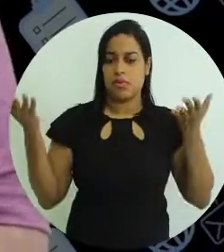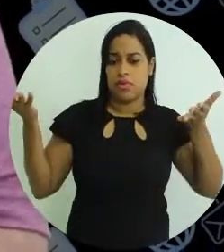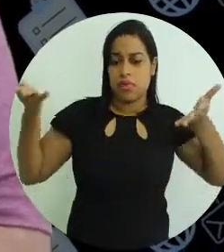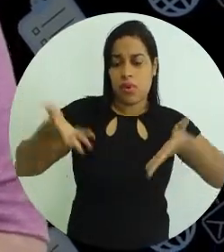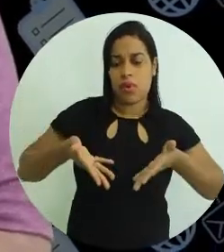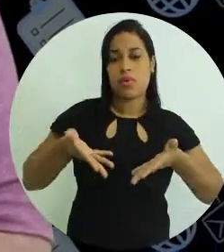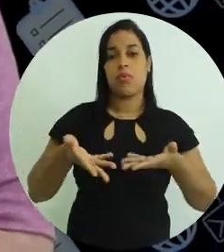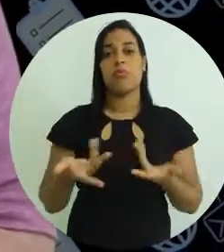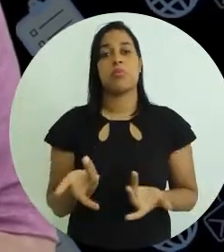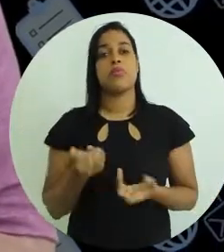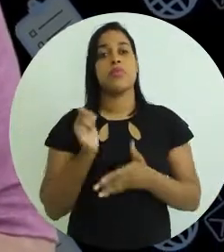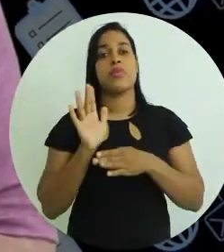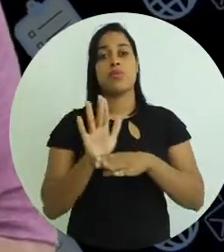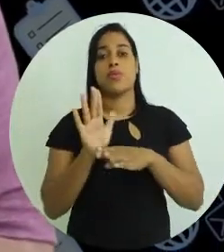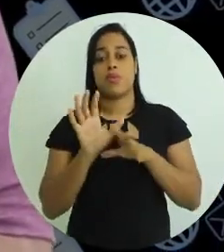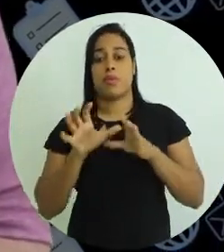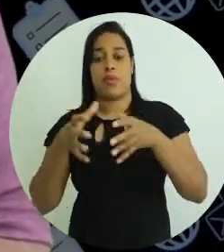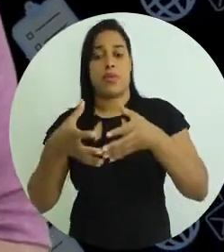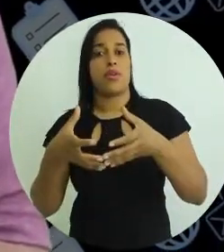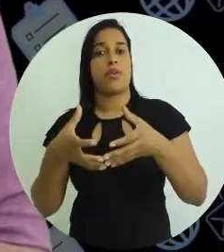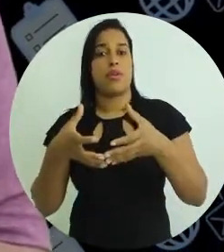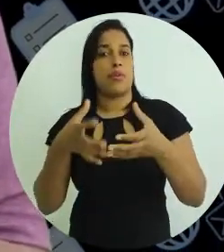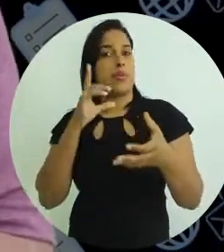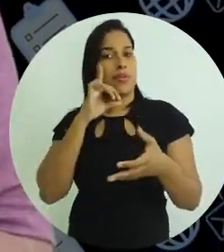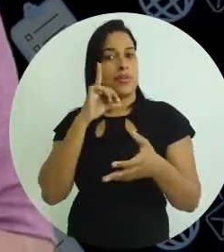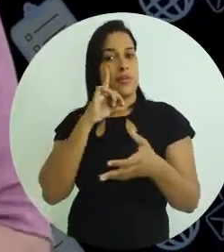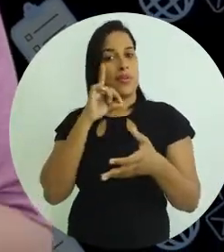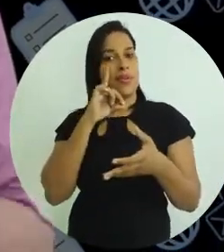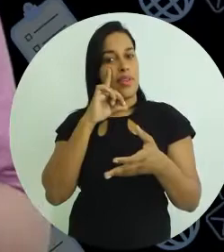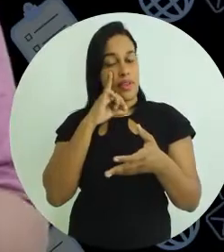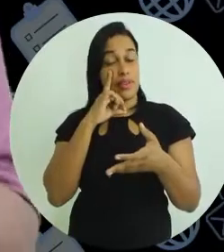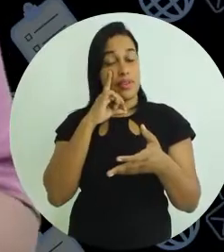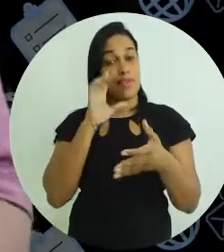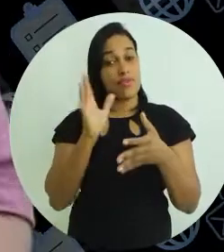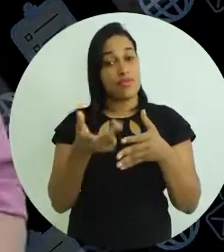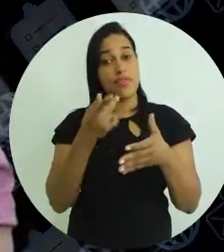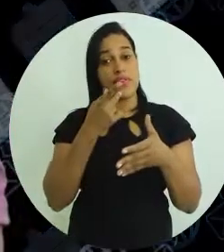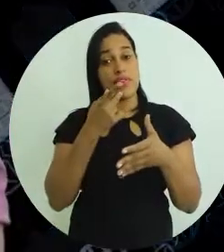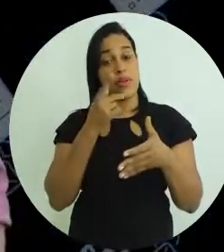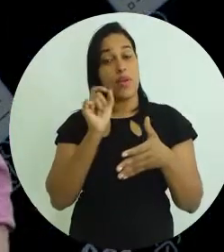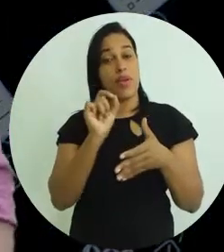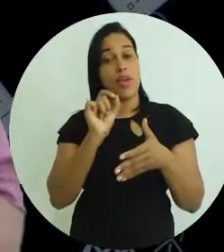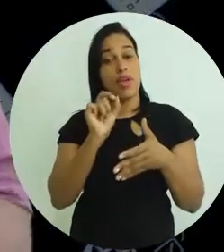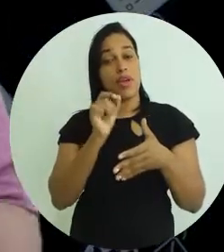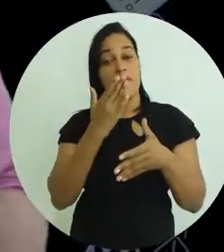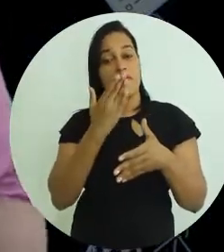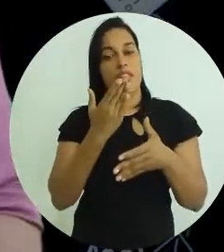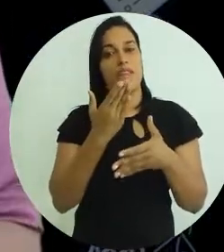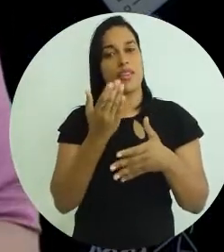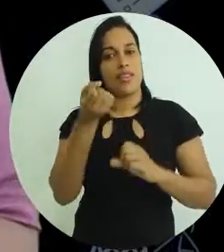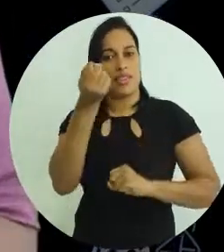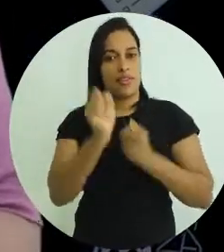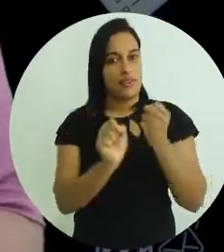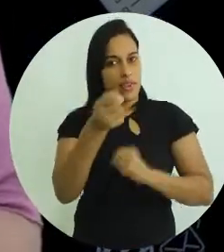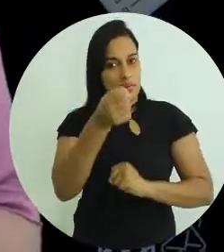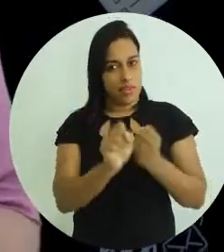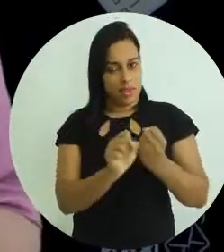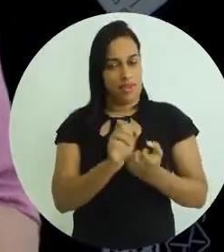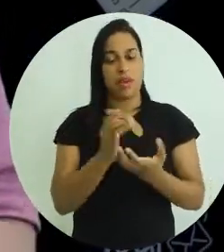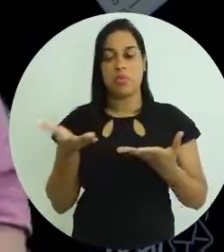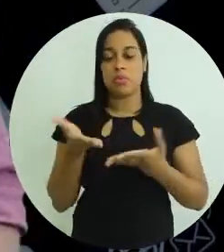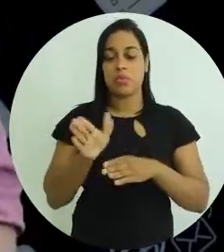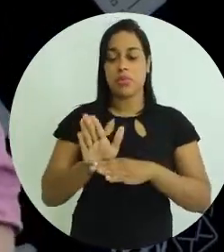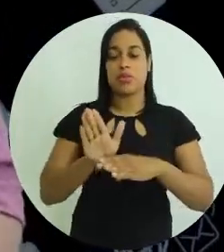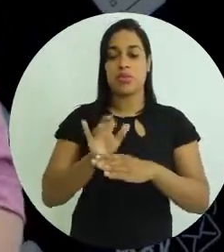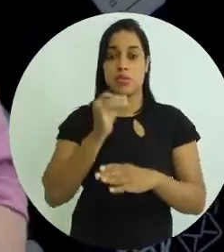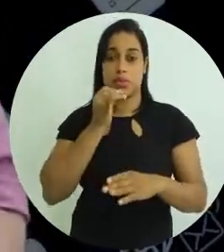Quem é que vai ajudar a minha equipe que está lá no dia a dia do negócio, né, que a gente já chamou de chão de fábrica? Quem é que vai estar